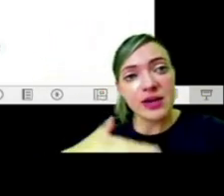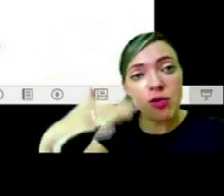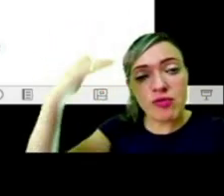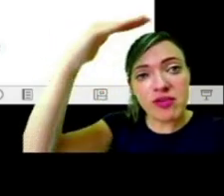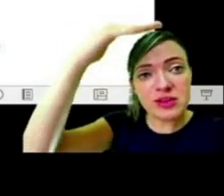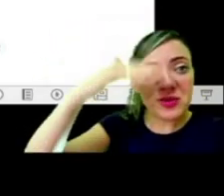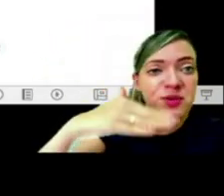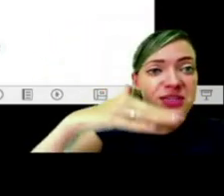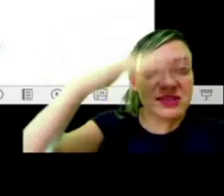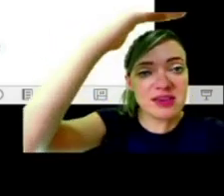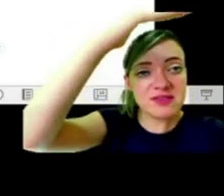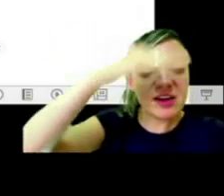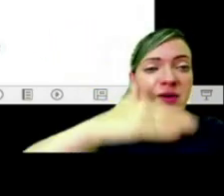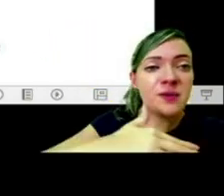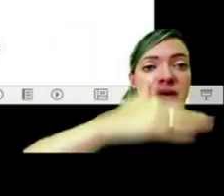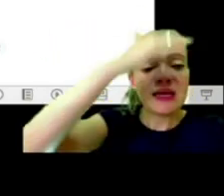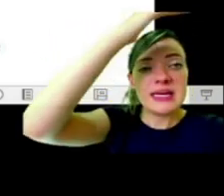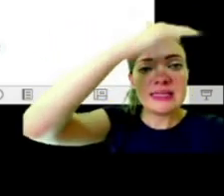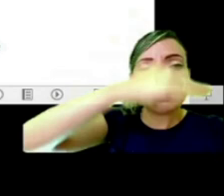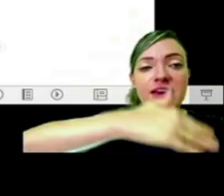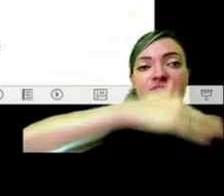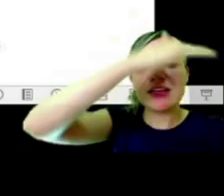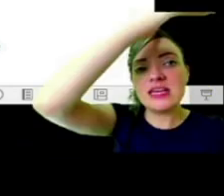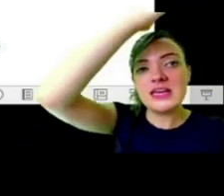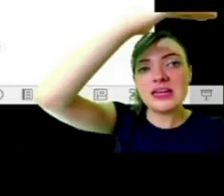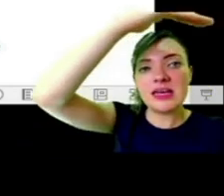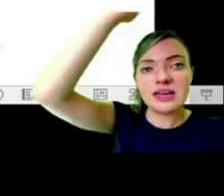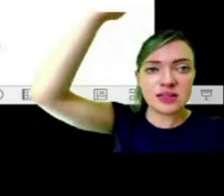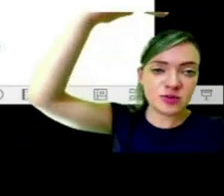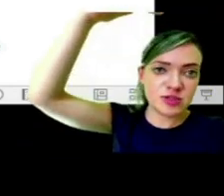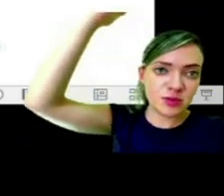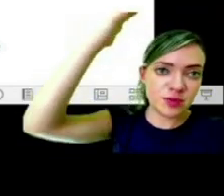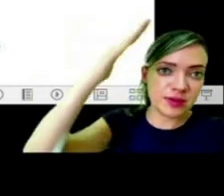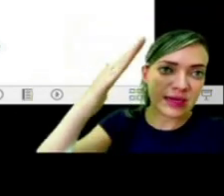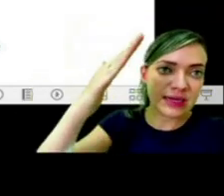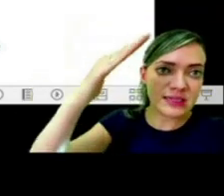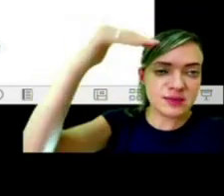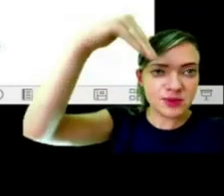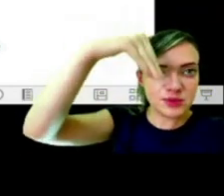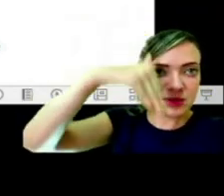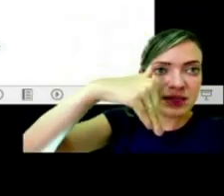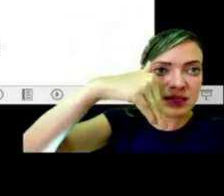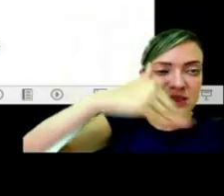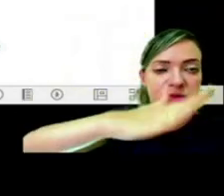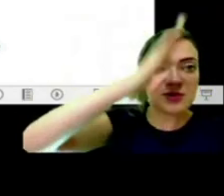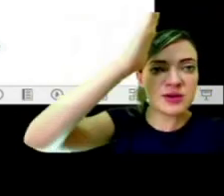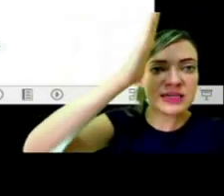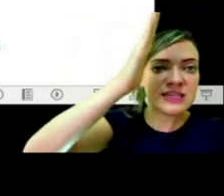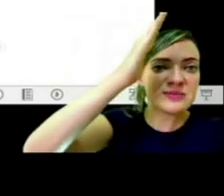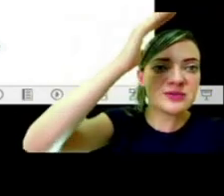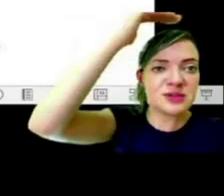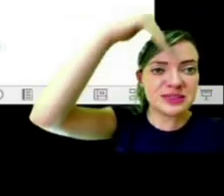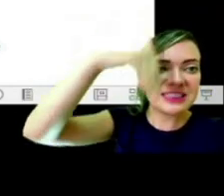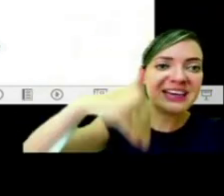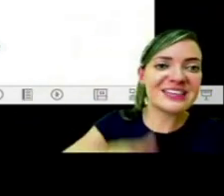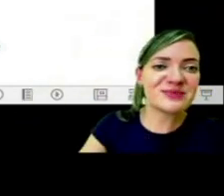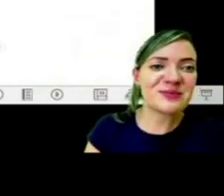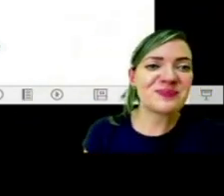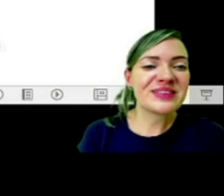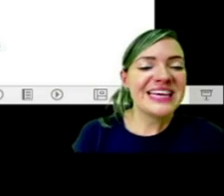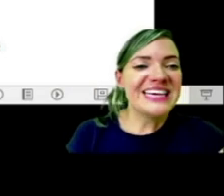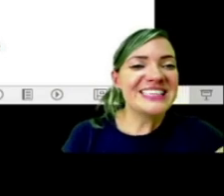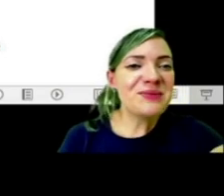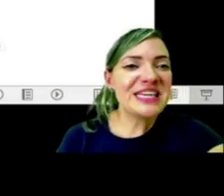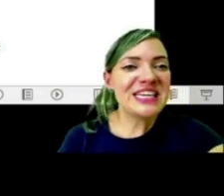ali com fatores que vão interferir, né, no seu acréscimo, no seu decréscimo, no seu acréscimo, no seu